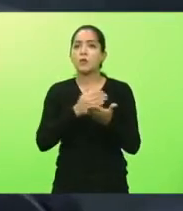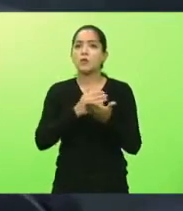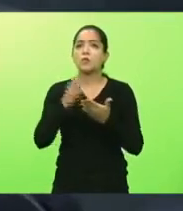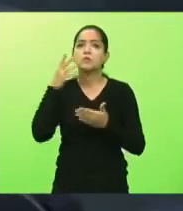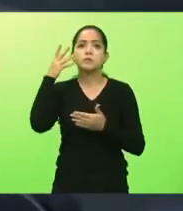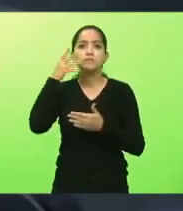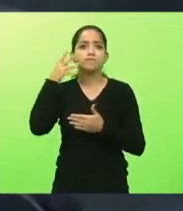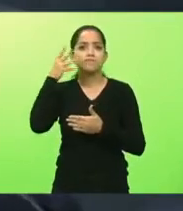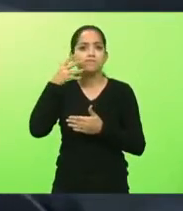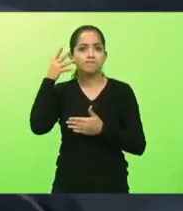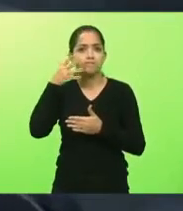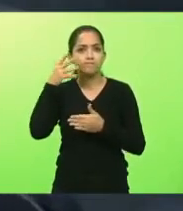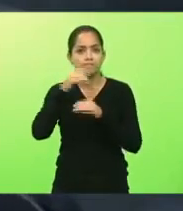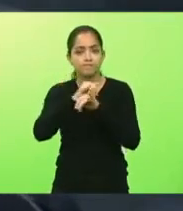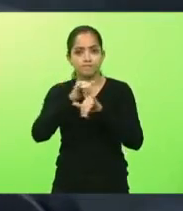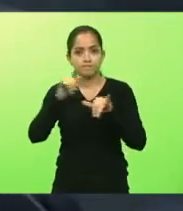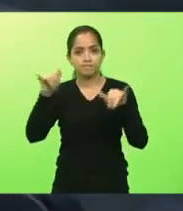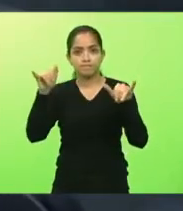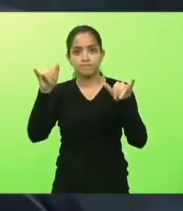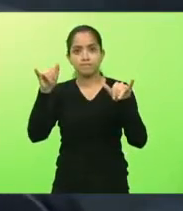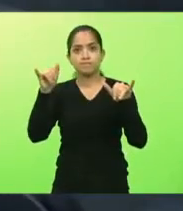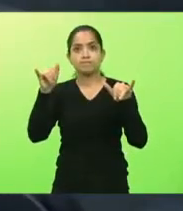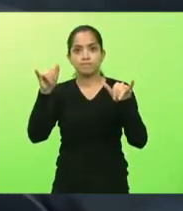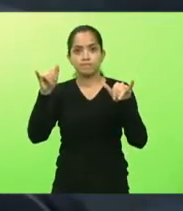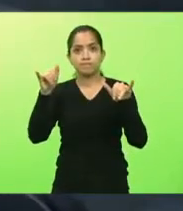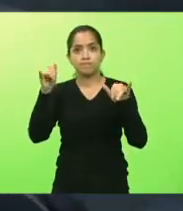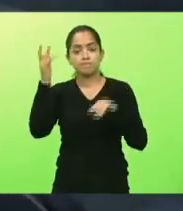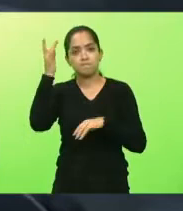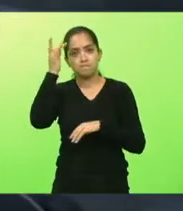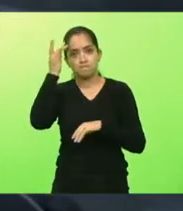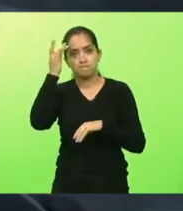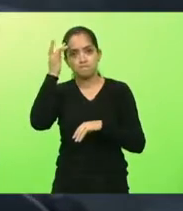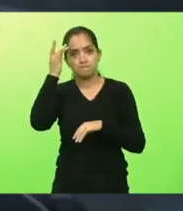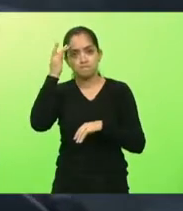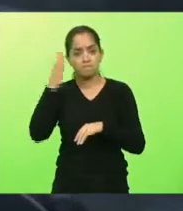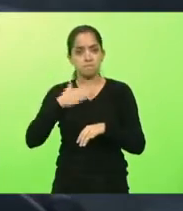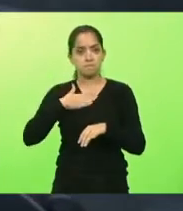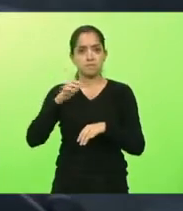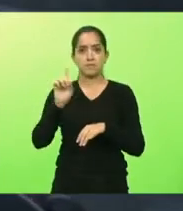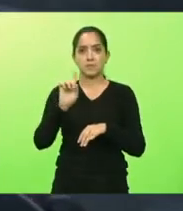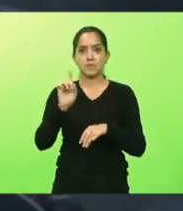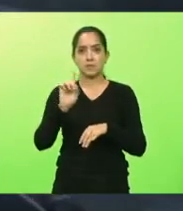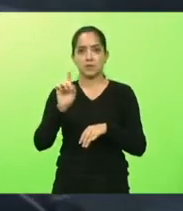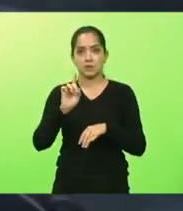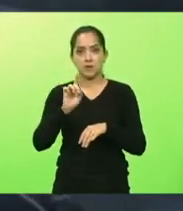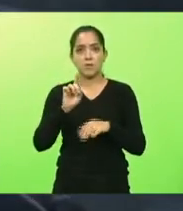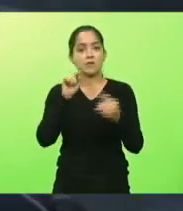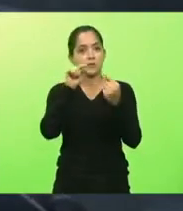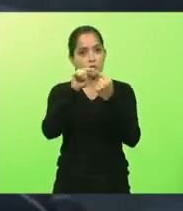uma sábia mensagem que não é minha, mas cabe perfeitamente aos tempos